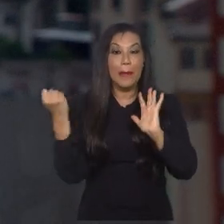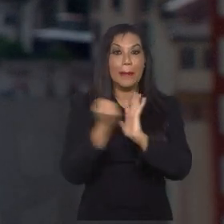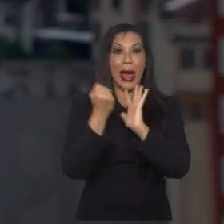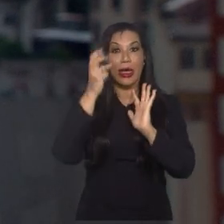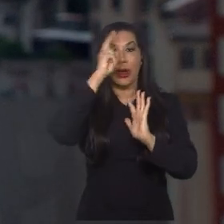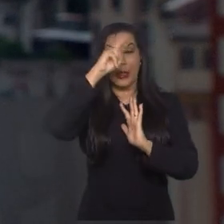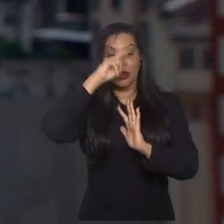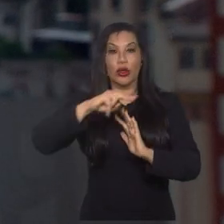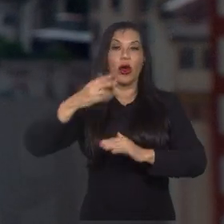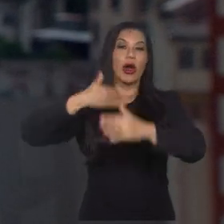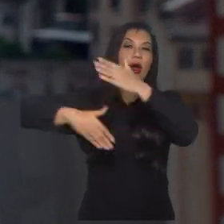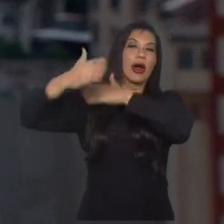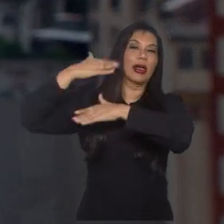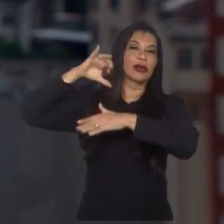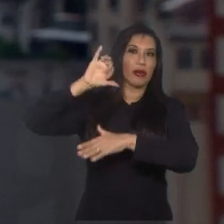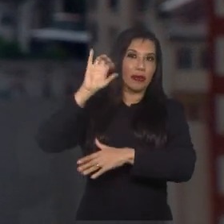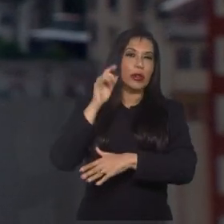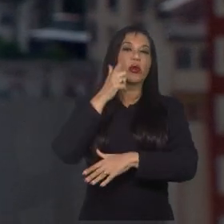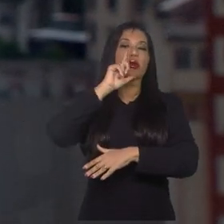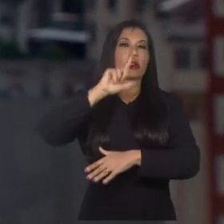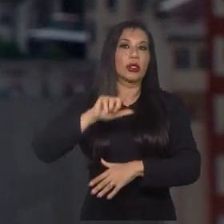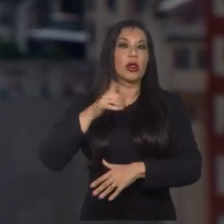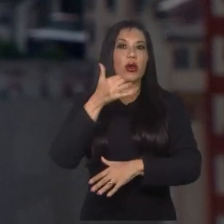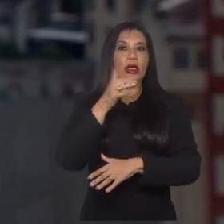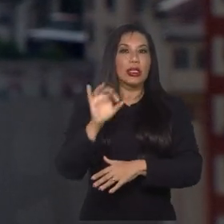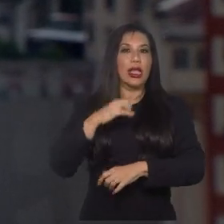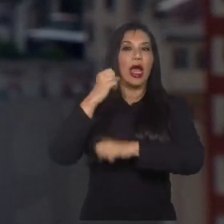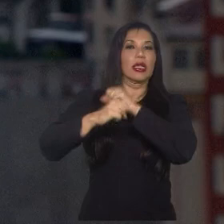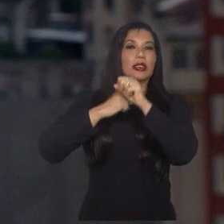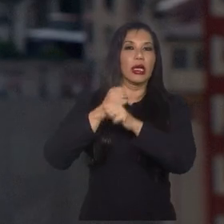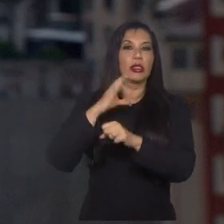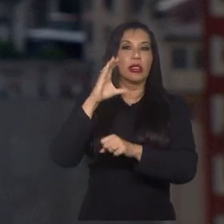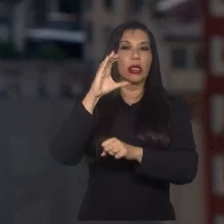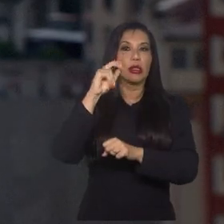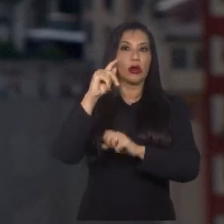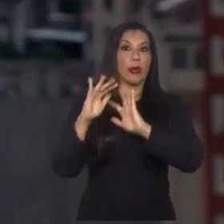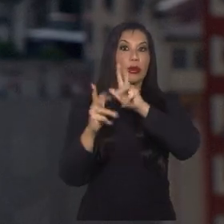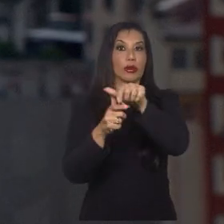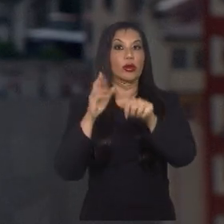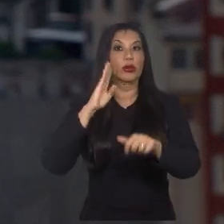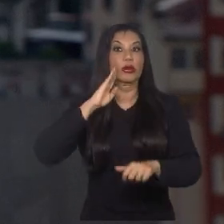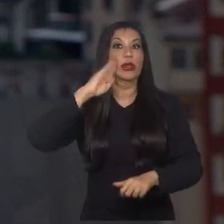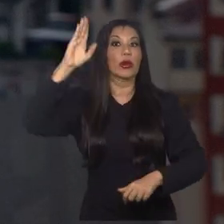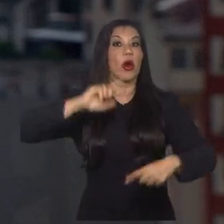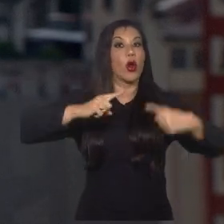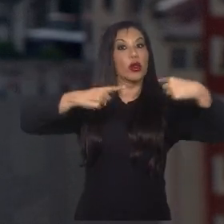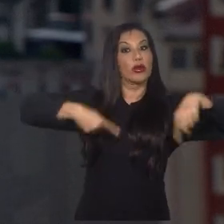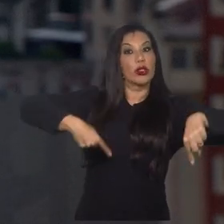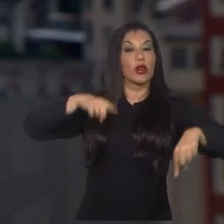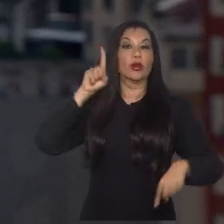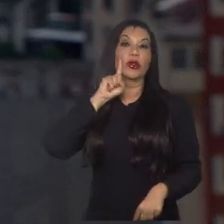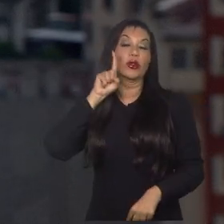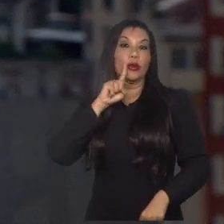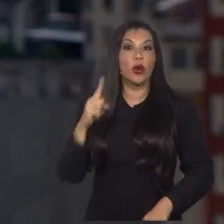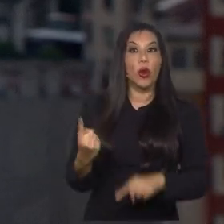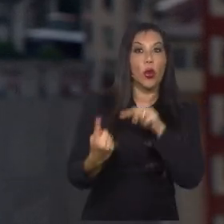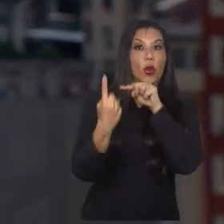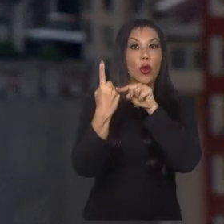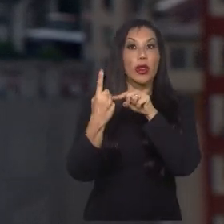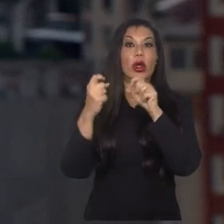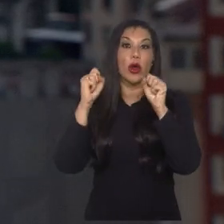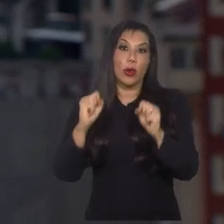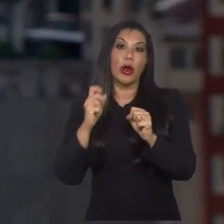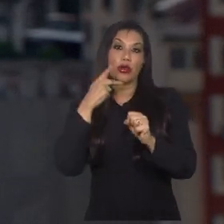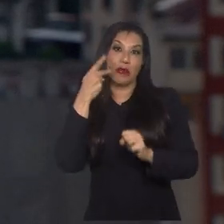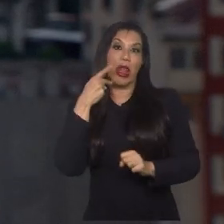foi contada na década de 90. Nos 10 primeiros anos de Copa do Mundo, ela era o principal adversário dos Estados Unidos. E é a única que pode dizer, eu